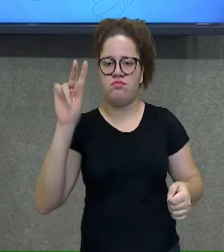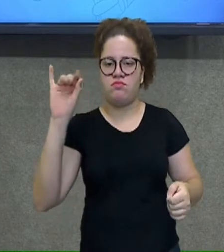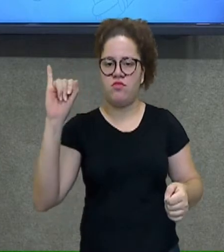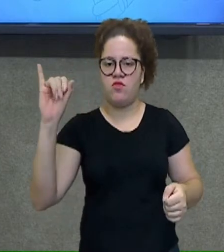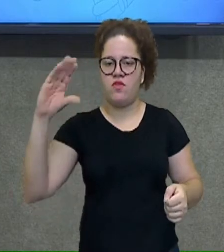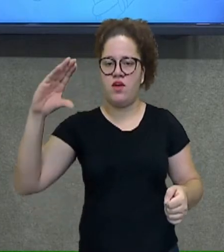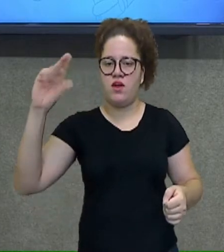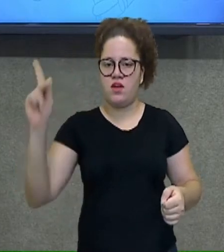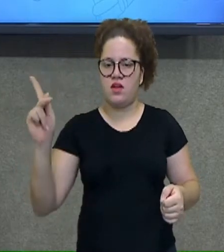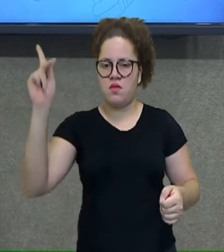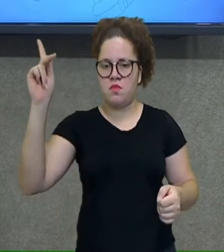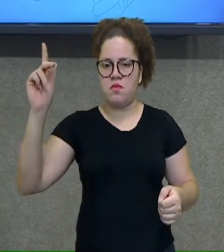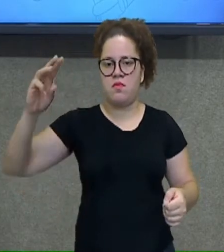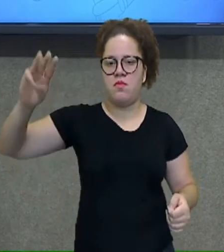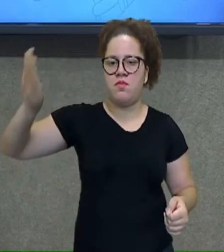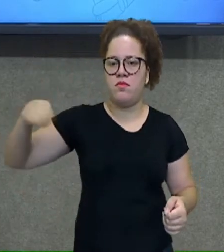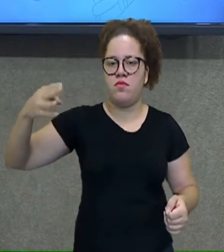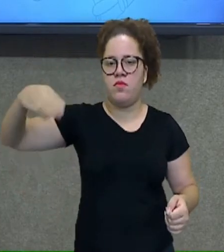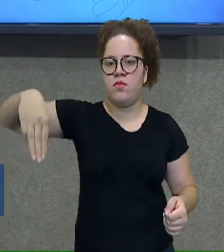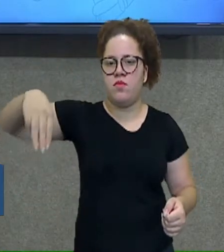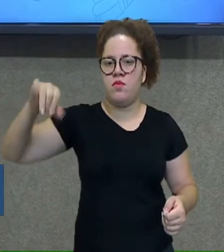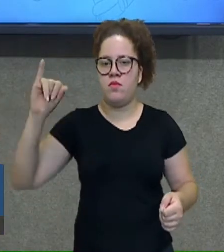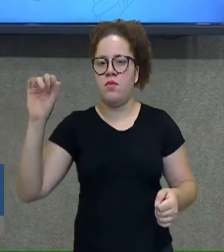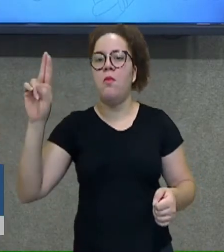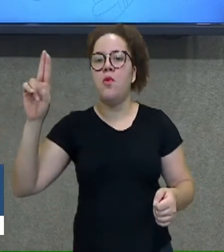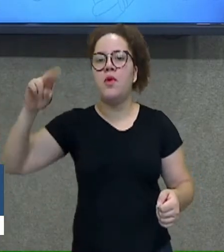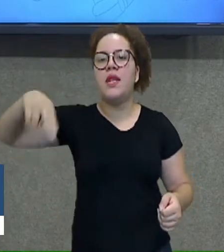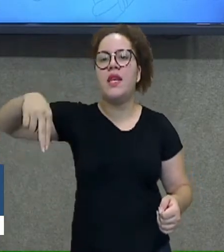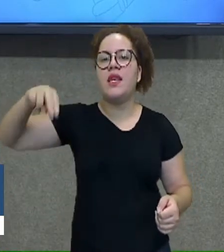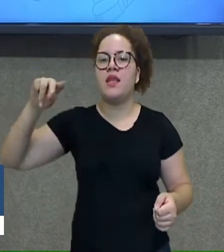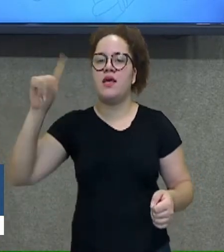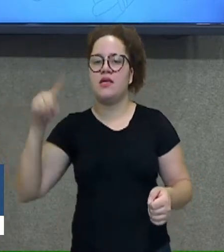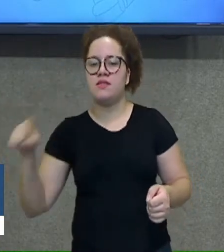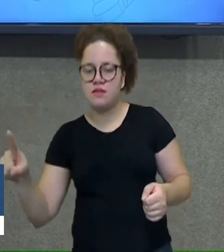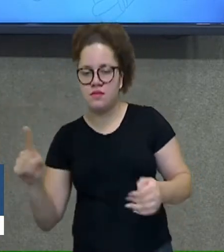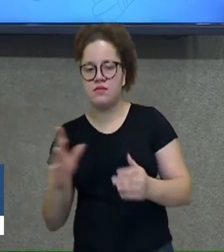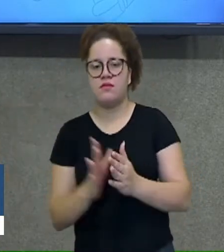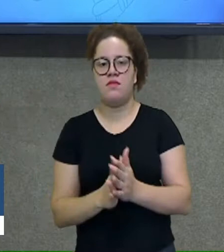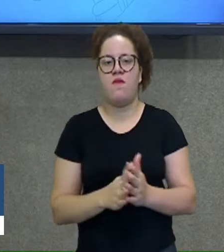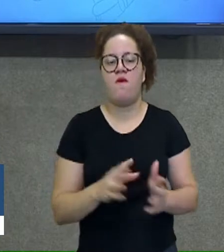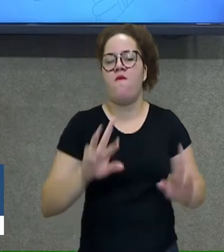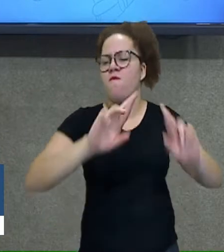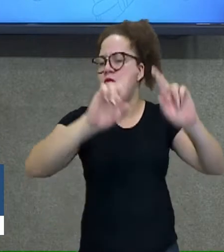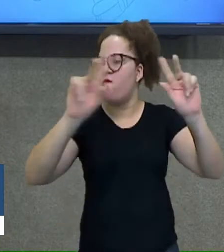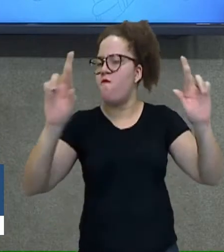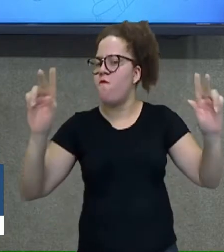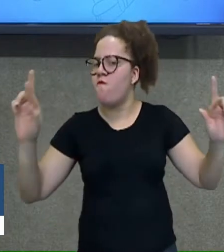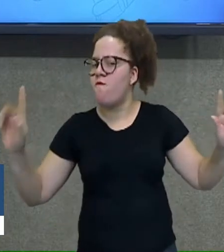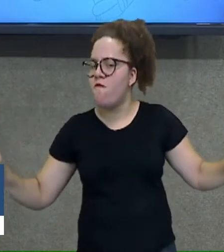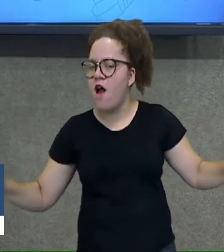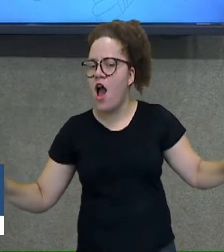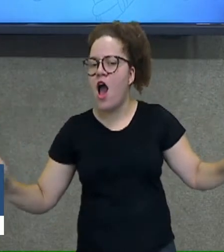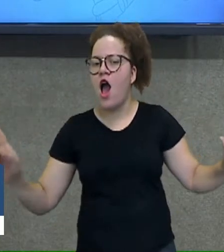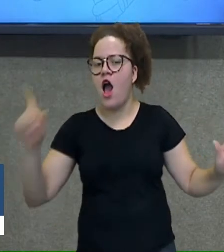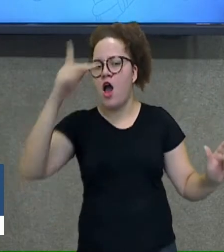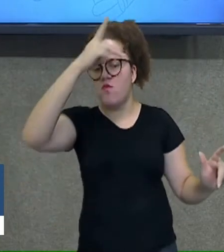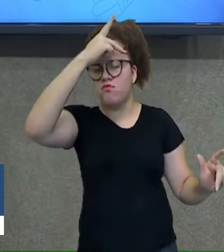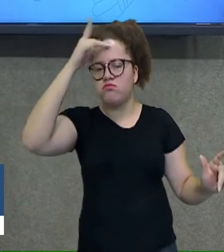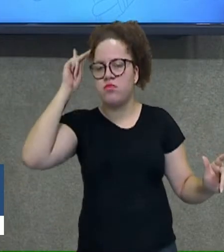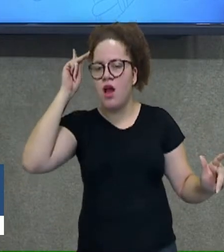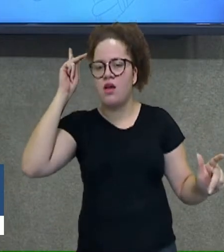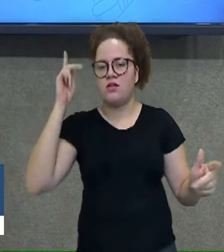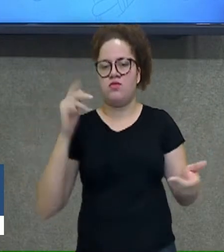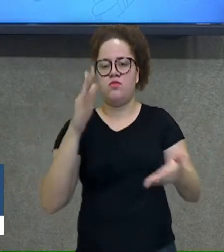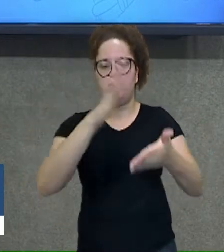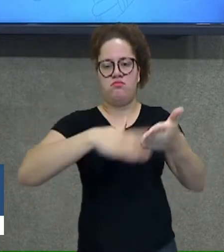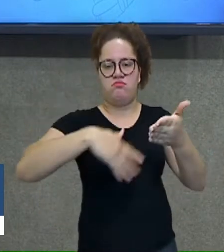Muniz. Na contemporaneidade nós temos vários artistas, que é do nosso conhecimento do grande público. Nós vamos